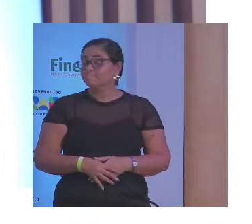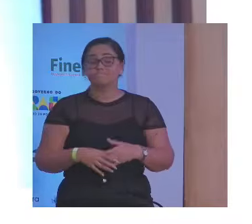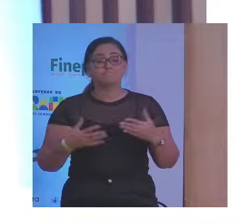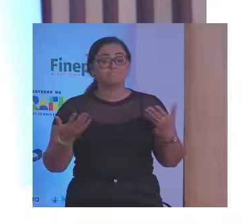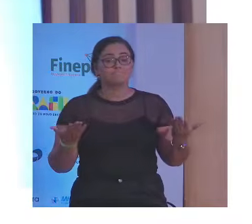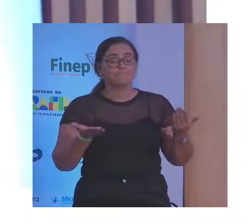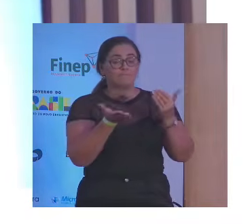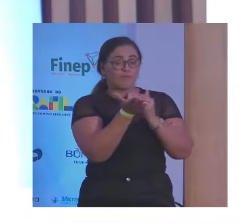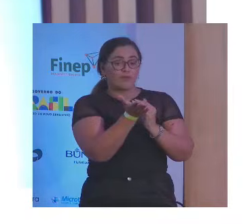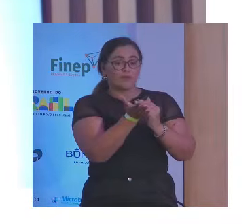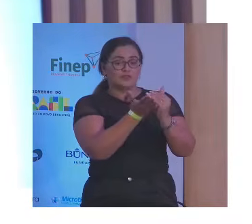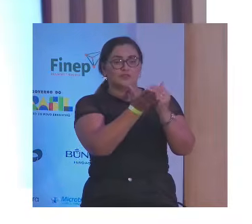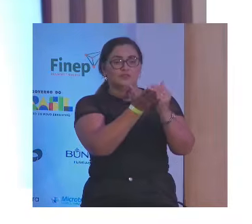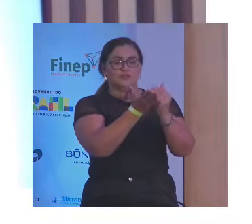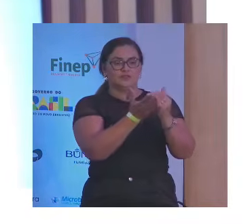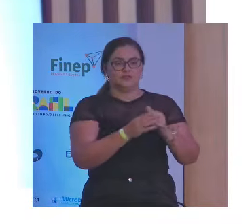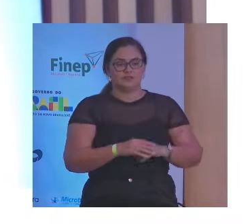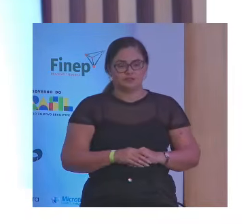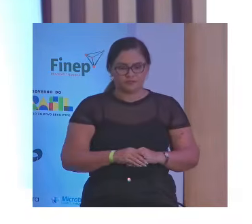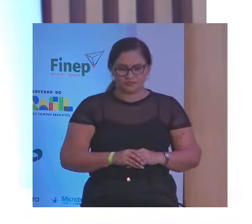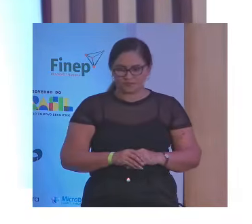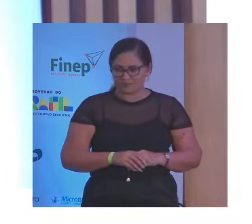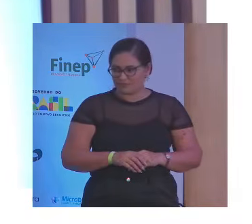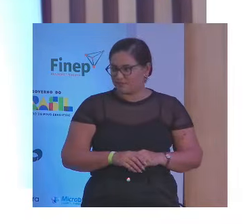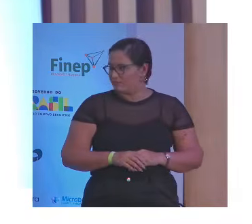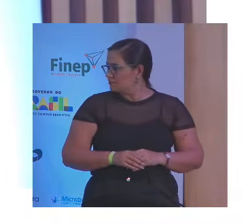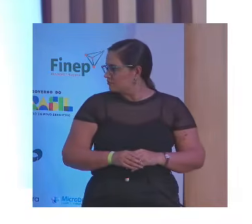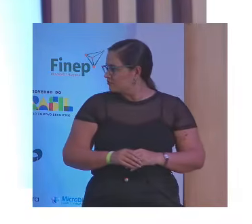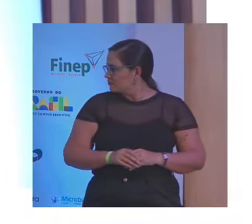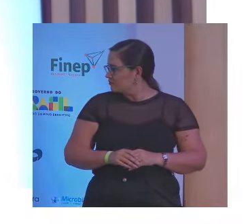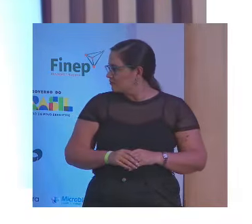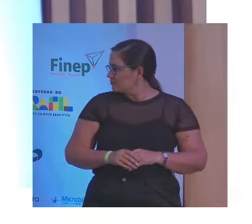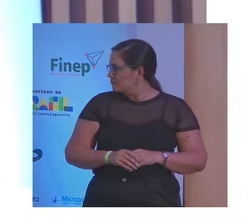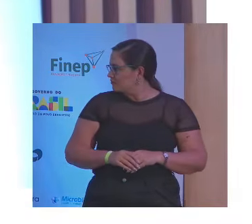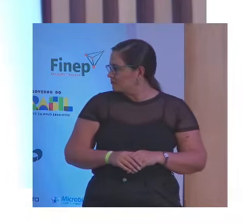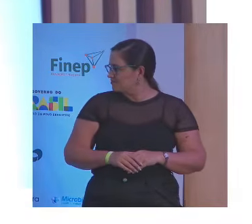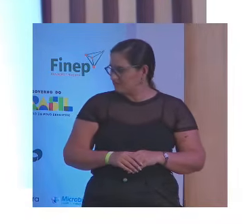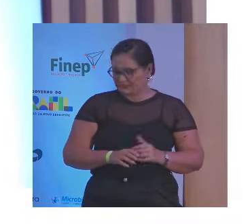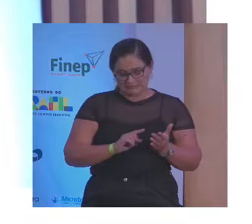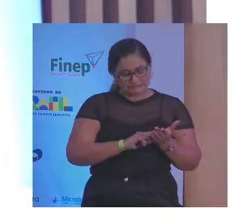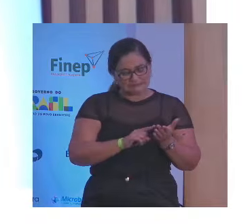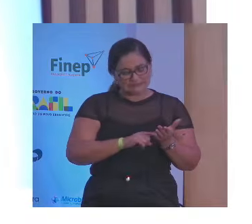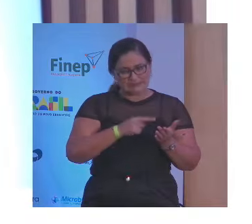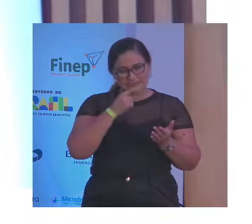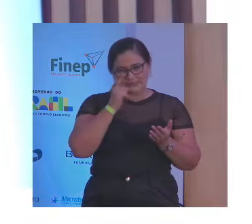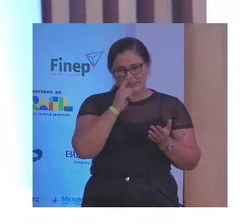Bom, ao iniciar, a gente usa a tecnologia e daí se enrola, né?